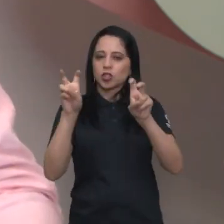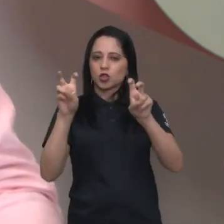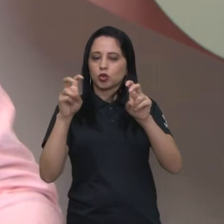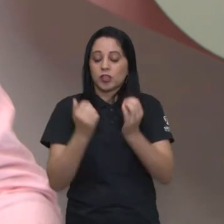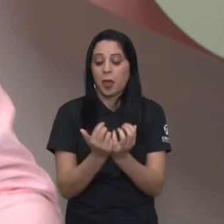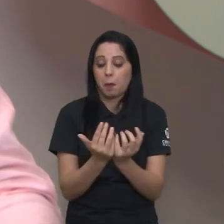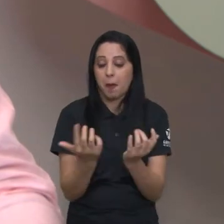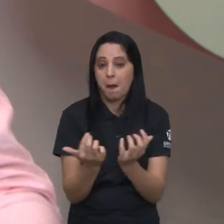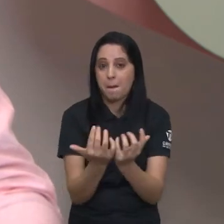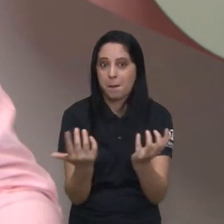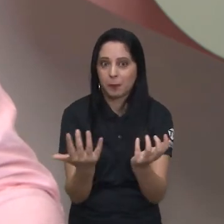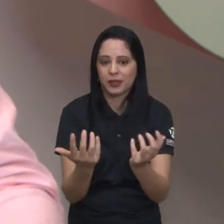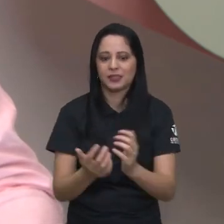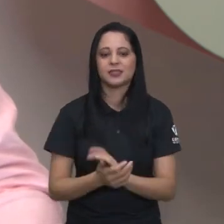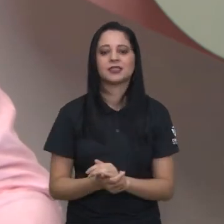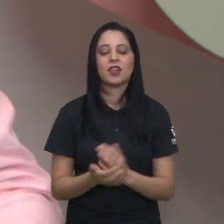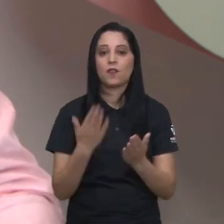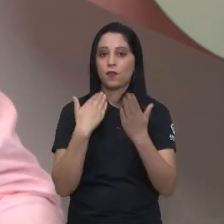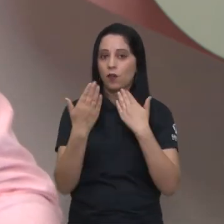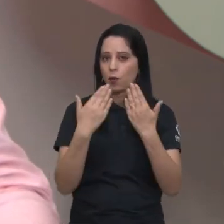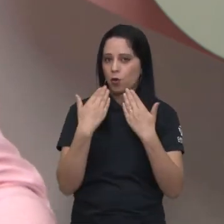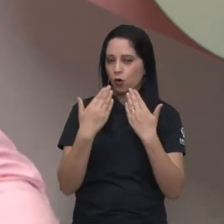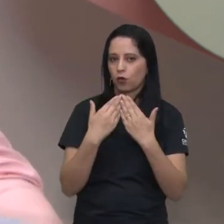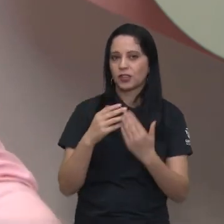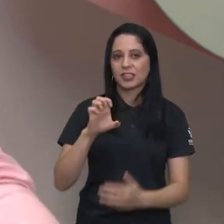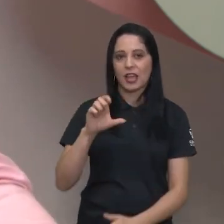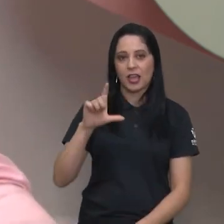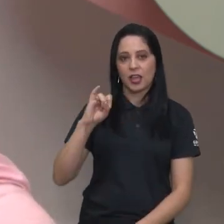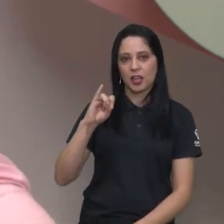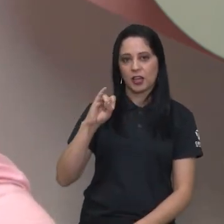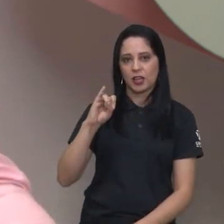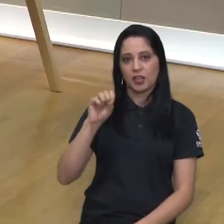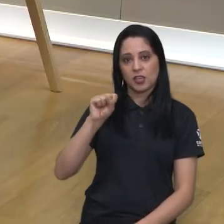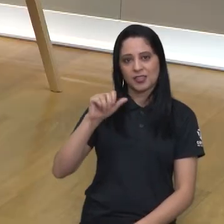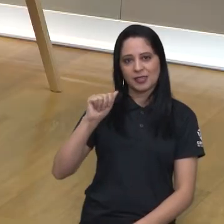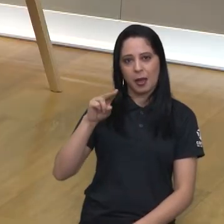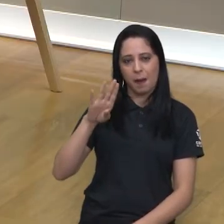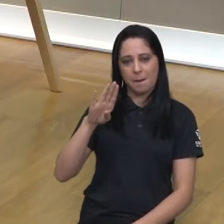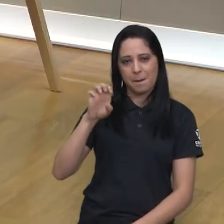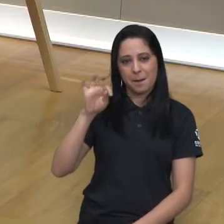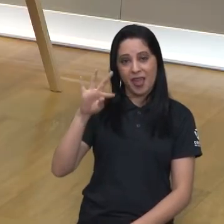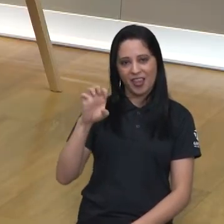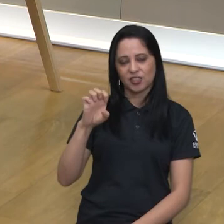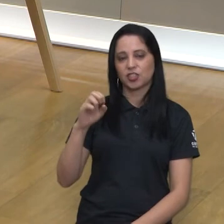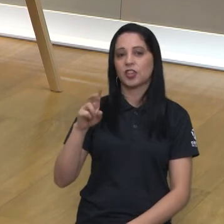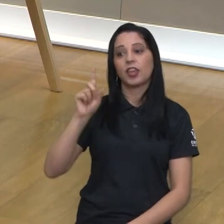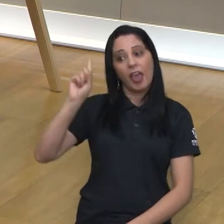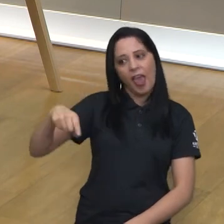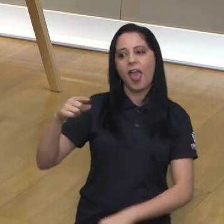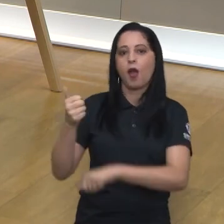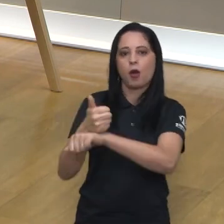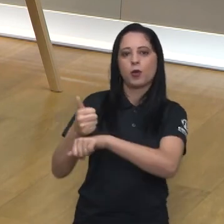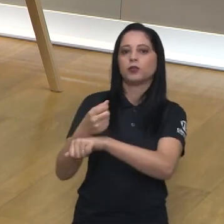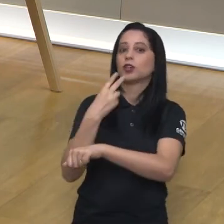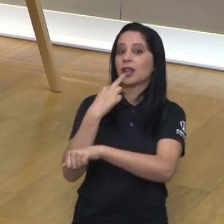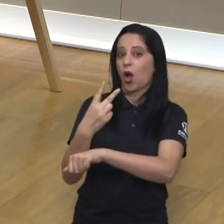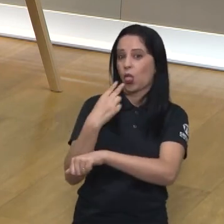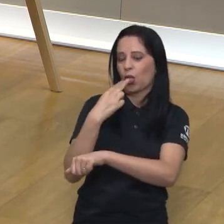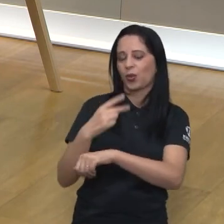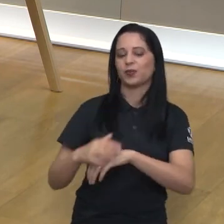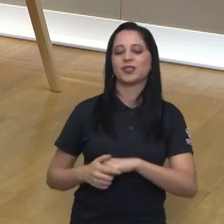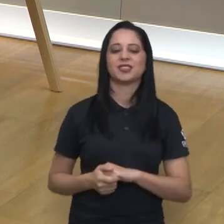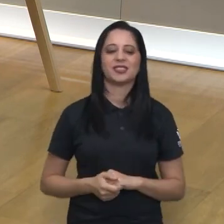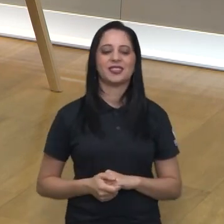a Elizabeth Bismarck, que é nutricionista. Tudo bem, Elizabeth? Tudo bem, tudo Muito jóia. obrigada, aceitou o nosso convite. Obrigada, eu